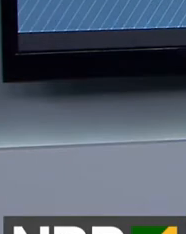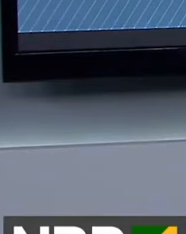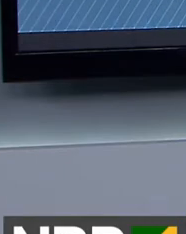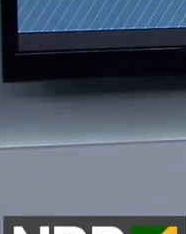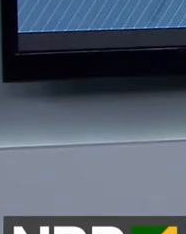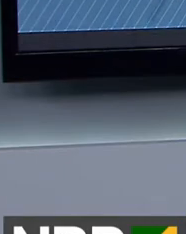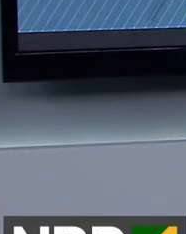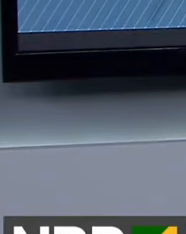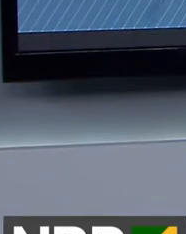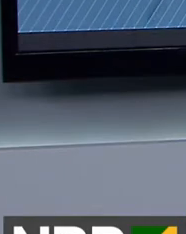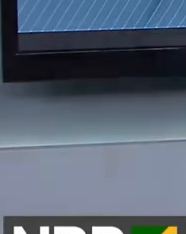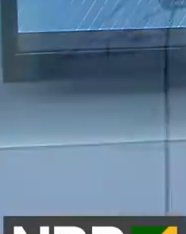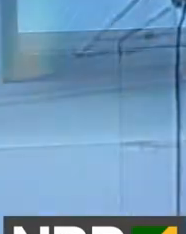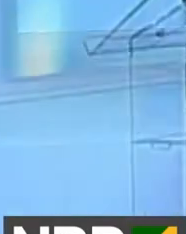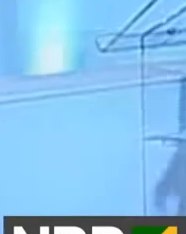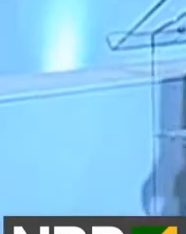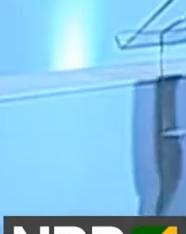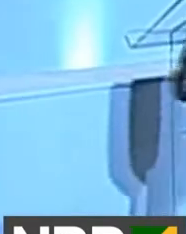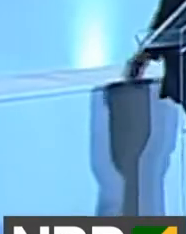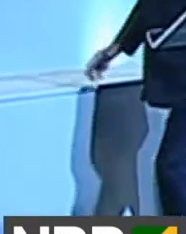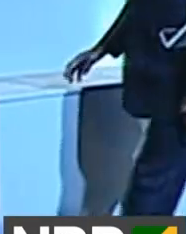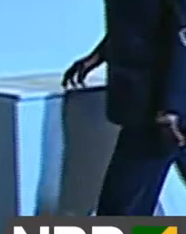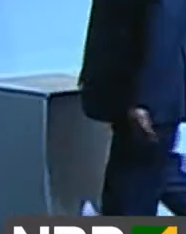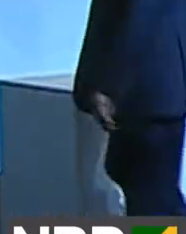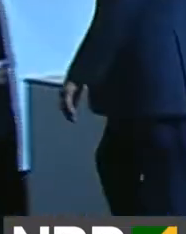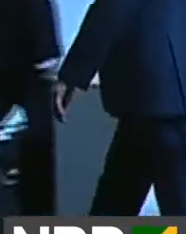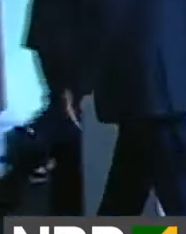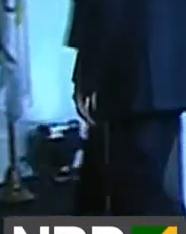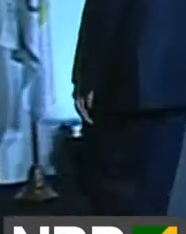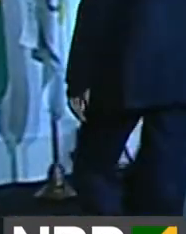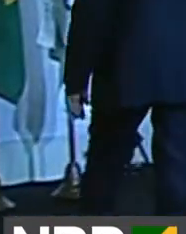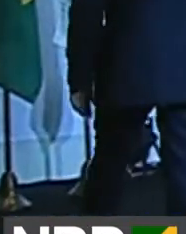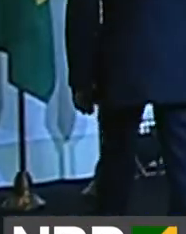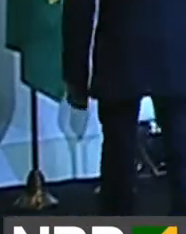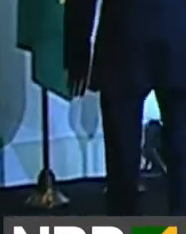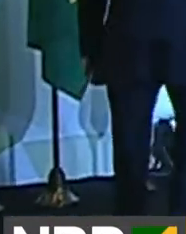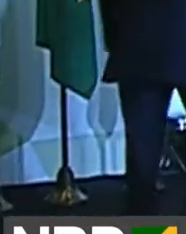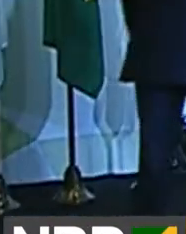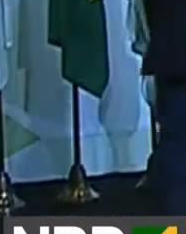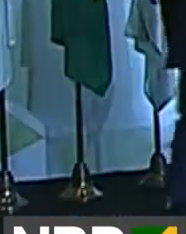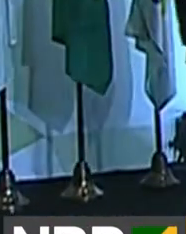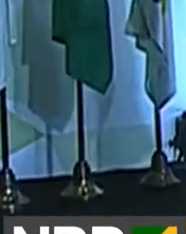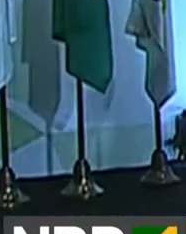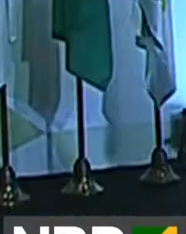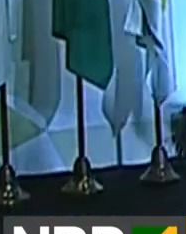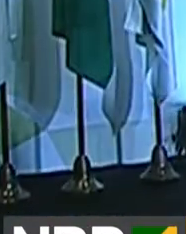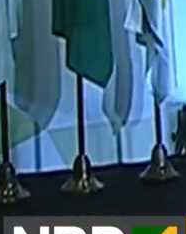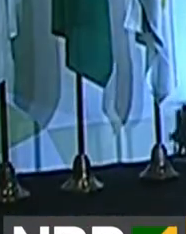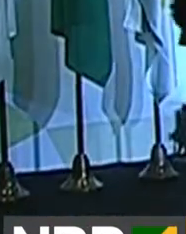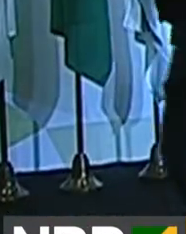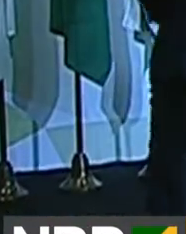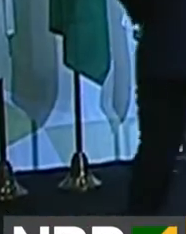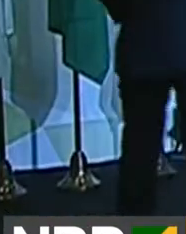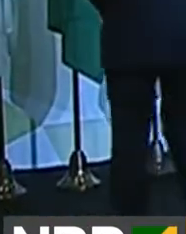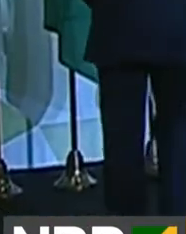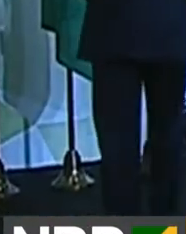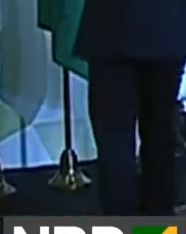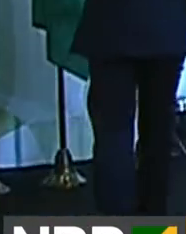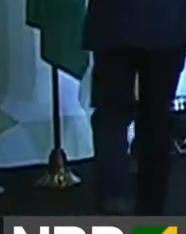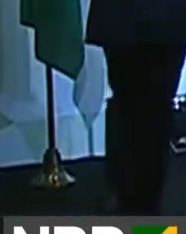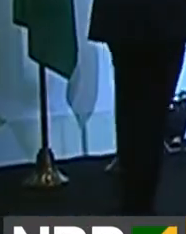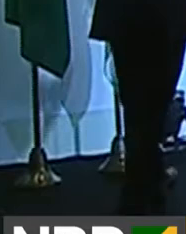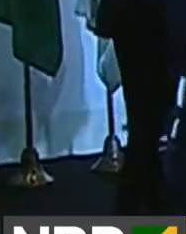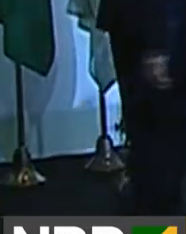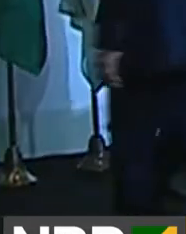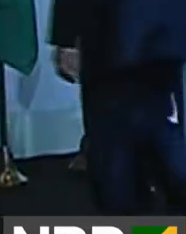O presidente Michel Temer participa da cerimônia. Vamos acompanhar. Sérgio Leite de Andrade e do presidente